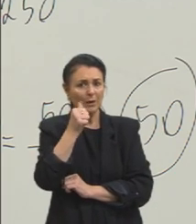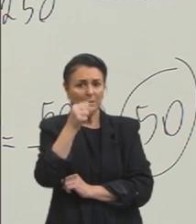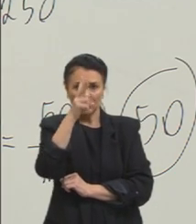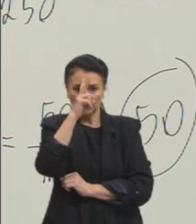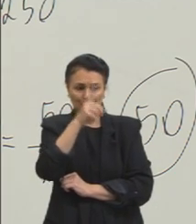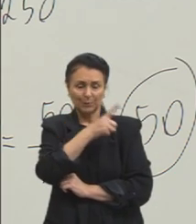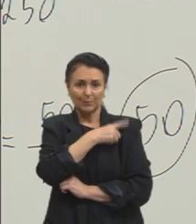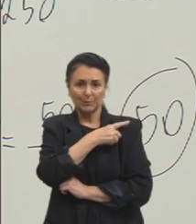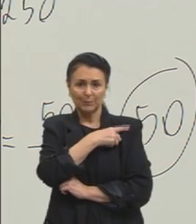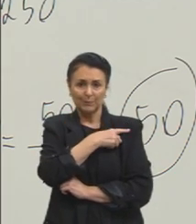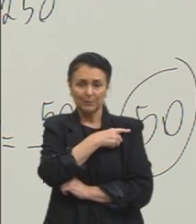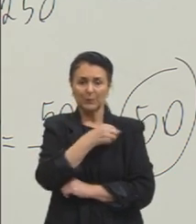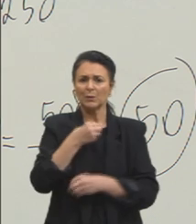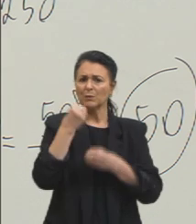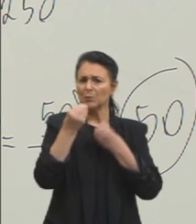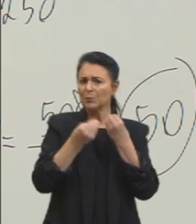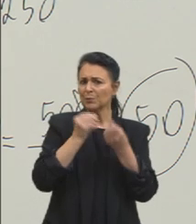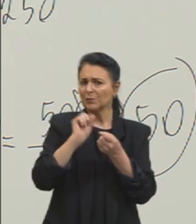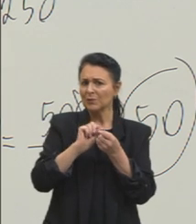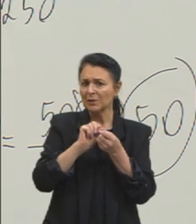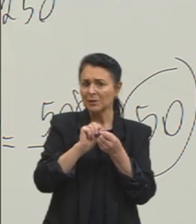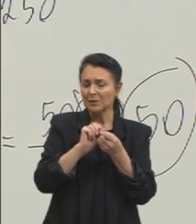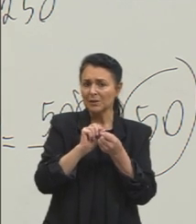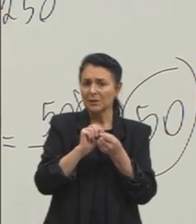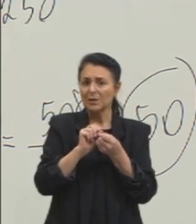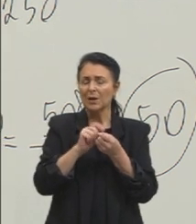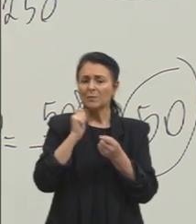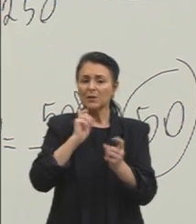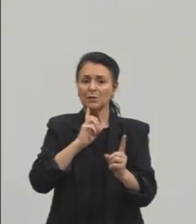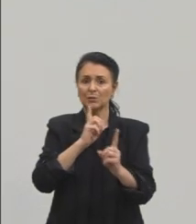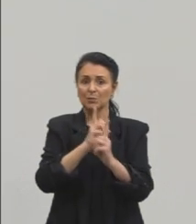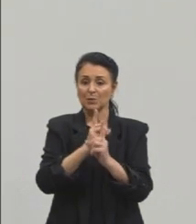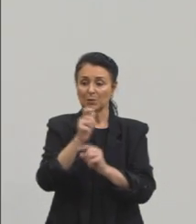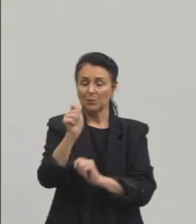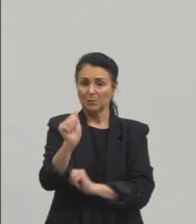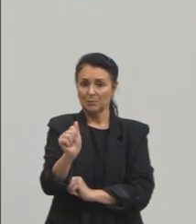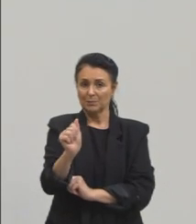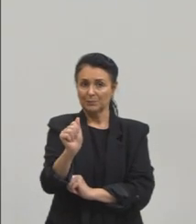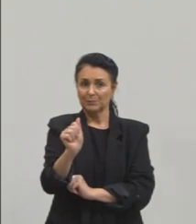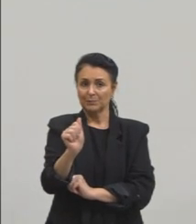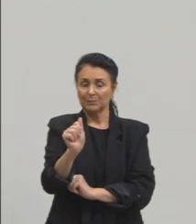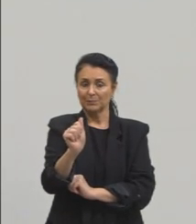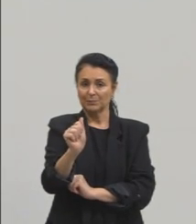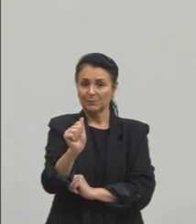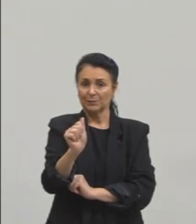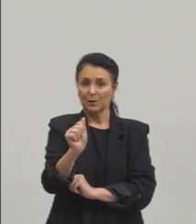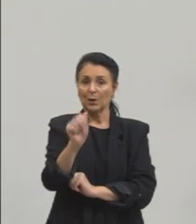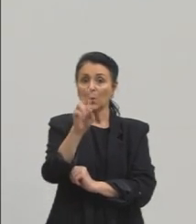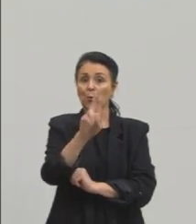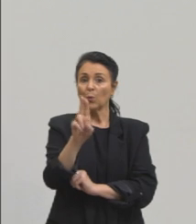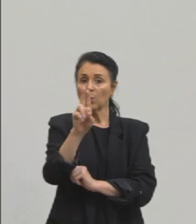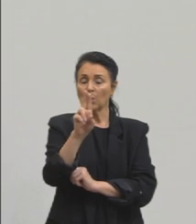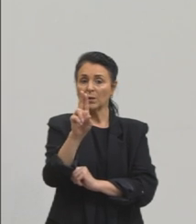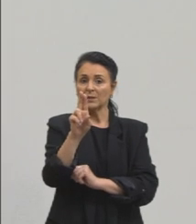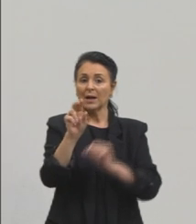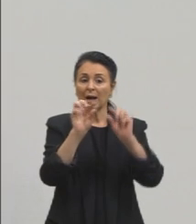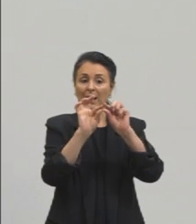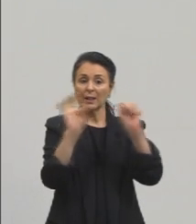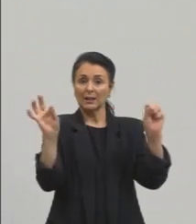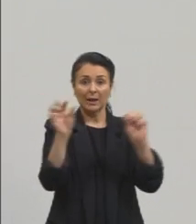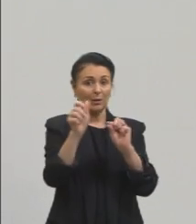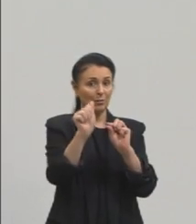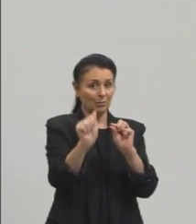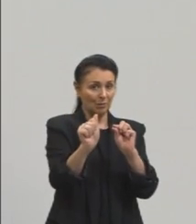na primeira série como a gente faz isso então a gente tem que descobrir o valor de ar e pega aquela linha somente né a linha do